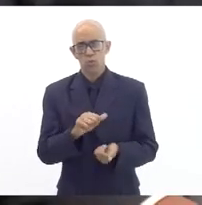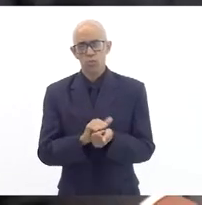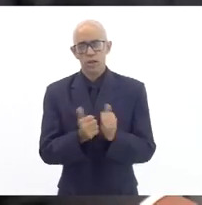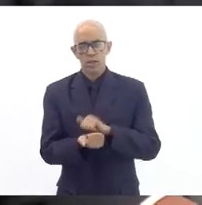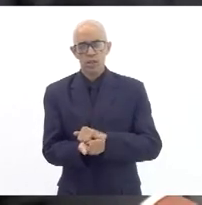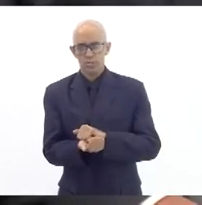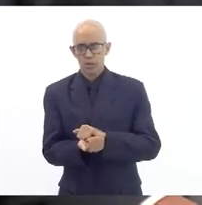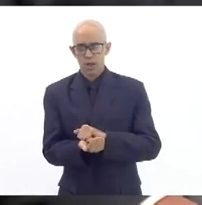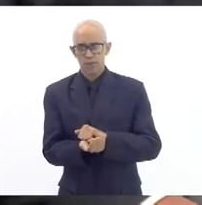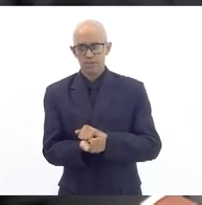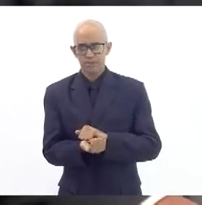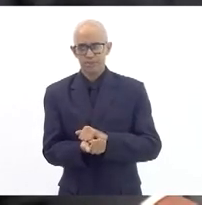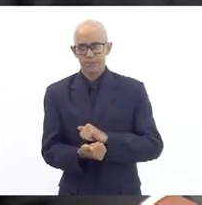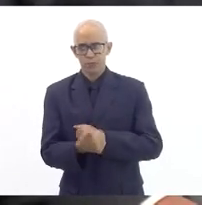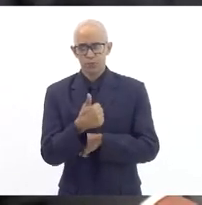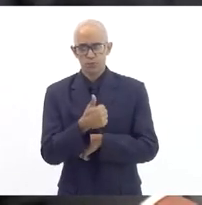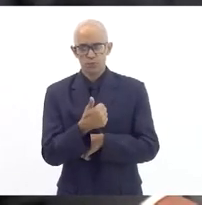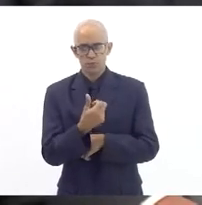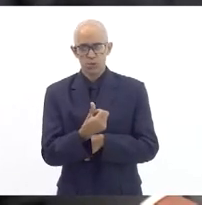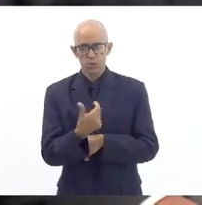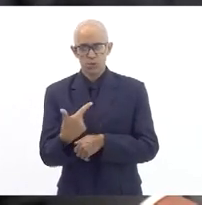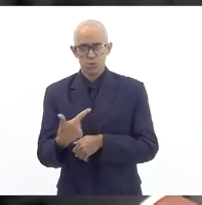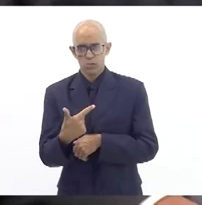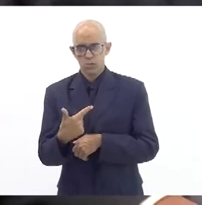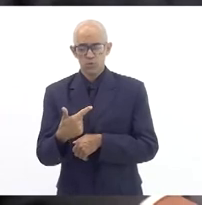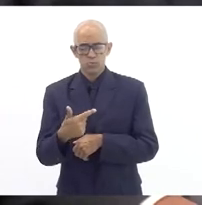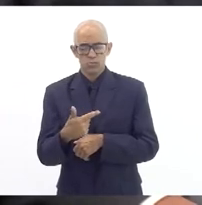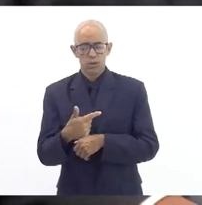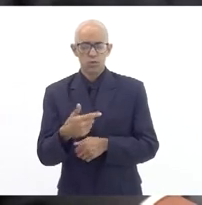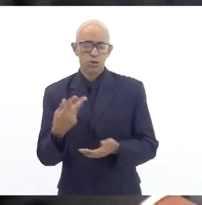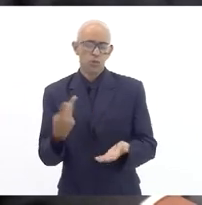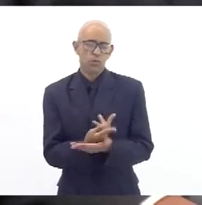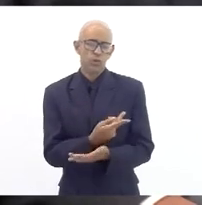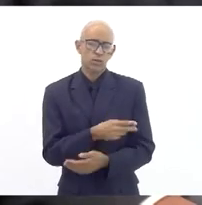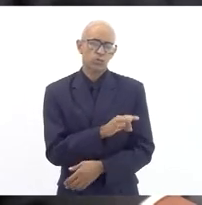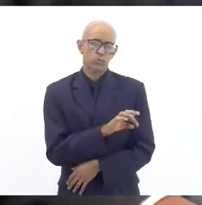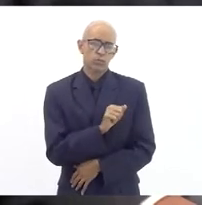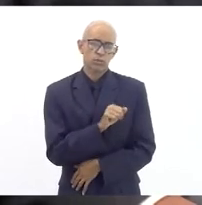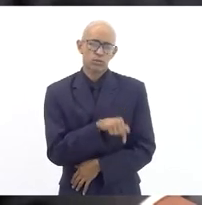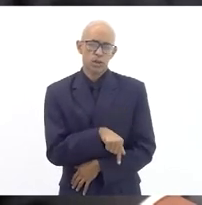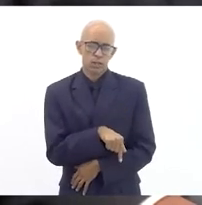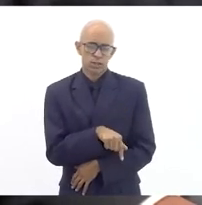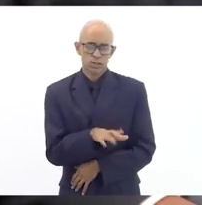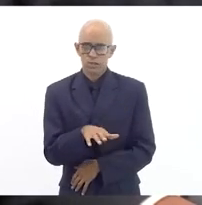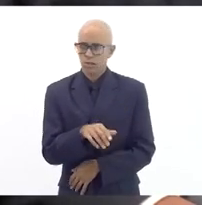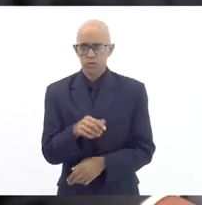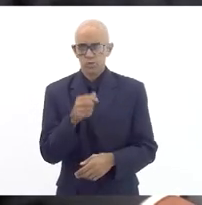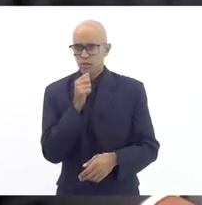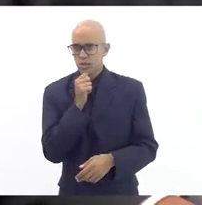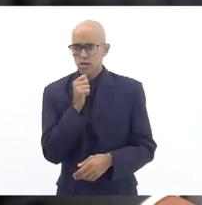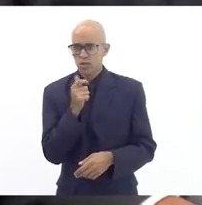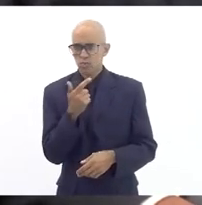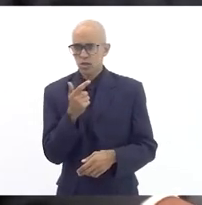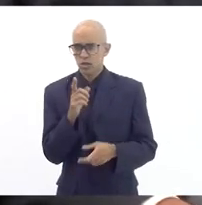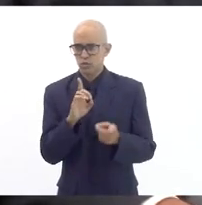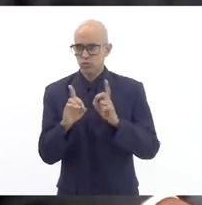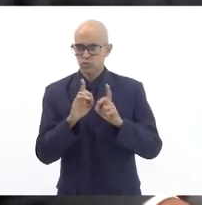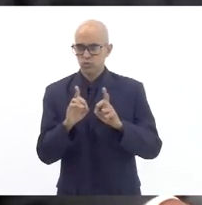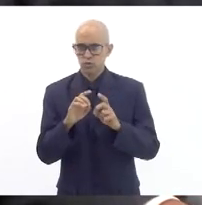o 162 para a realidade do TAC. É uma questão que ainda não foi discutida ainda pelo Conselho. E